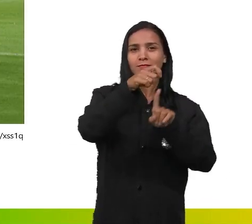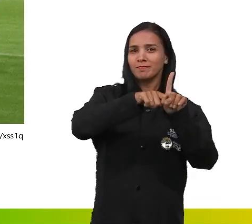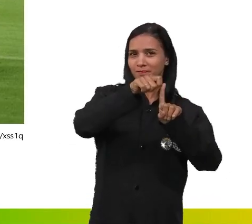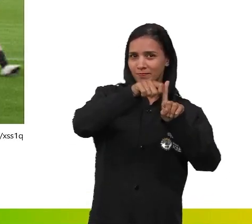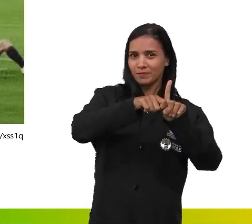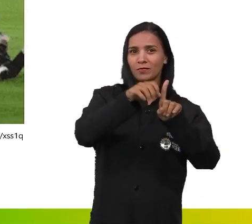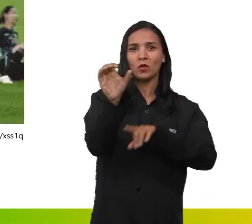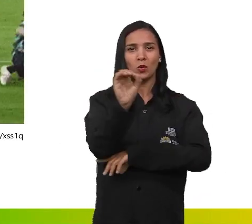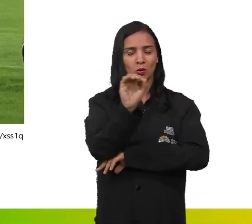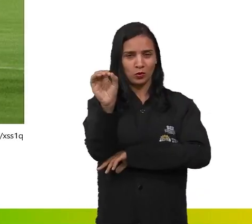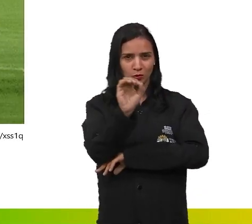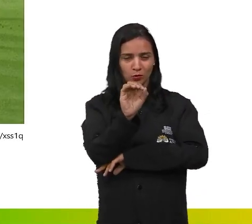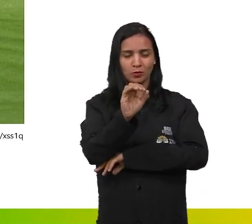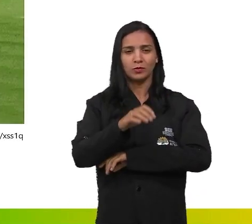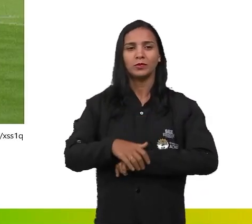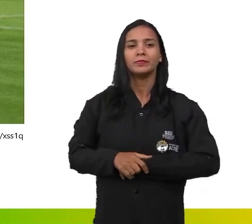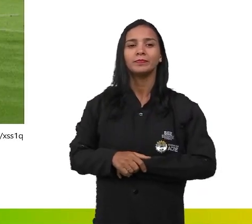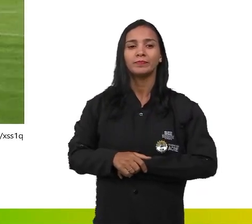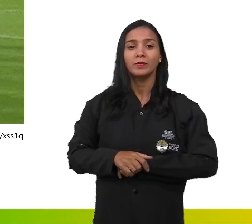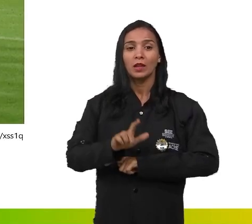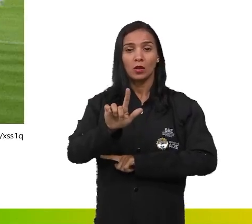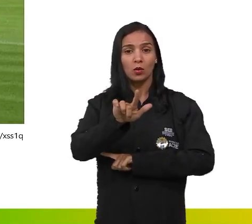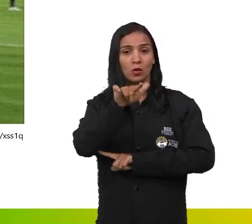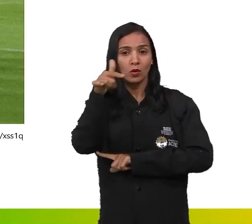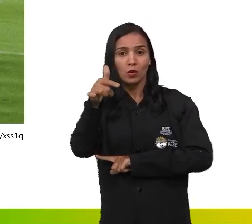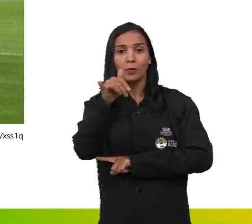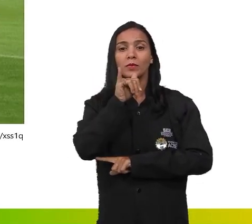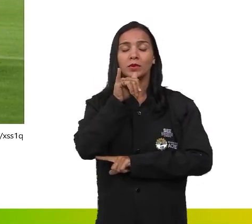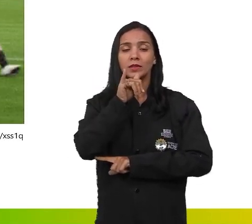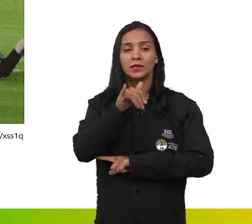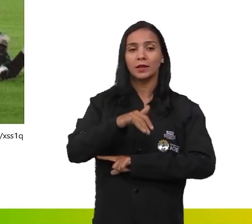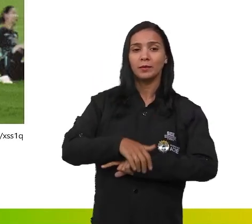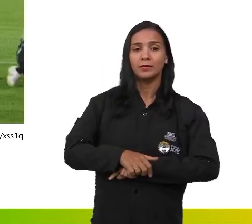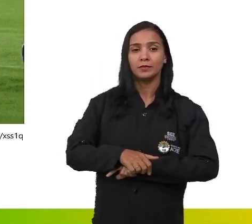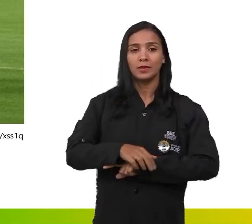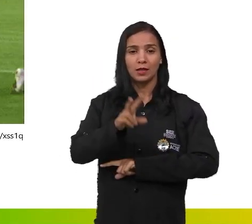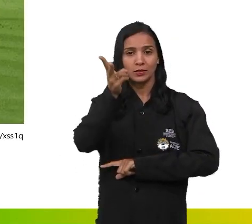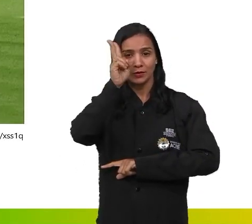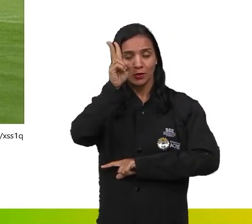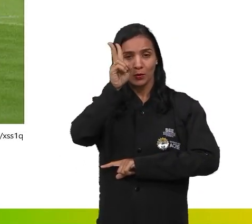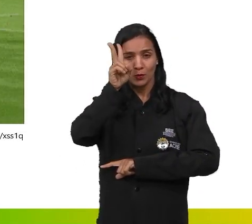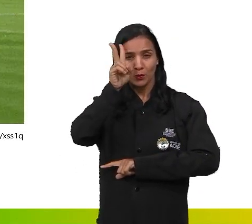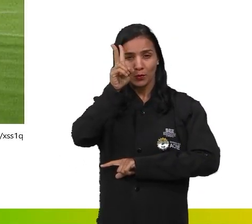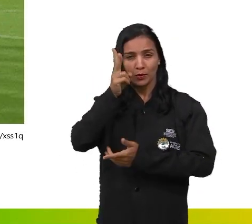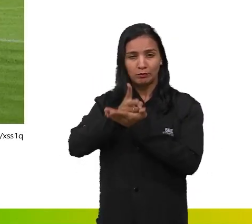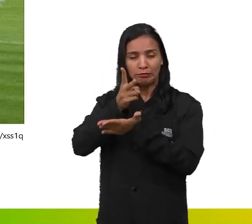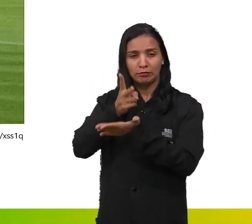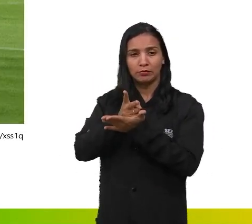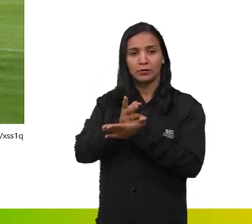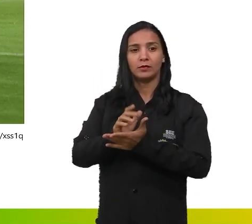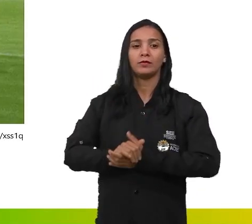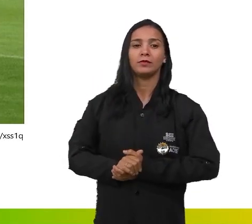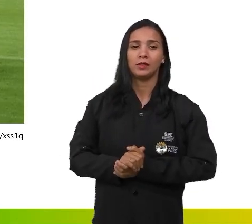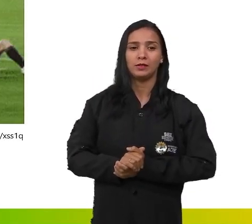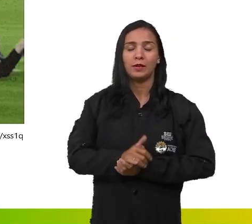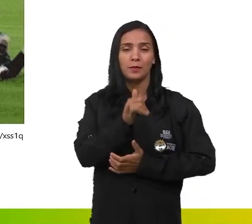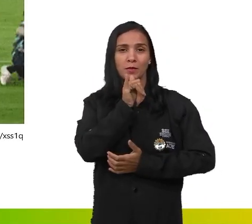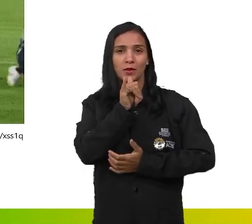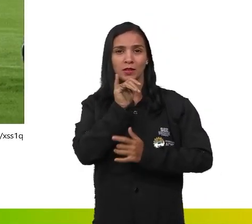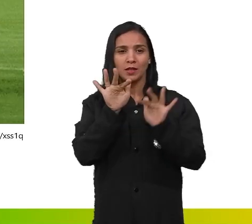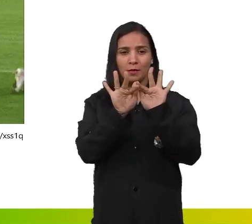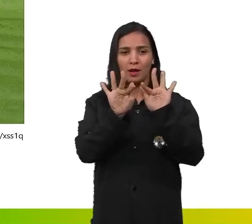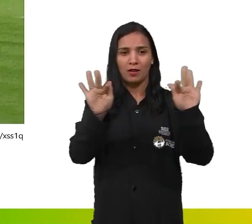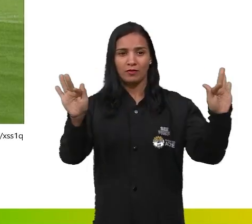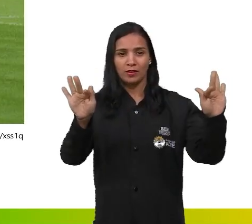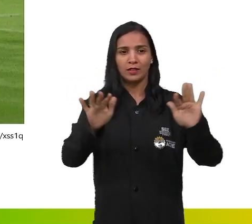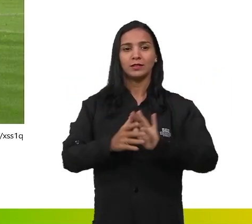nós temos on Mondays, às segundas-feiras. The girls play soccer on